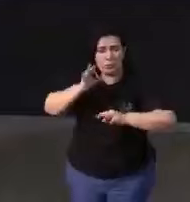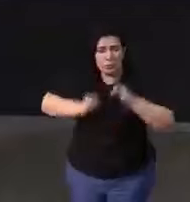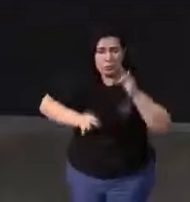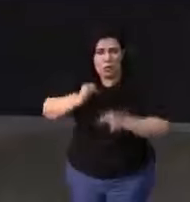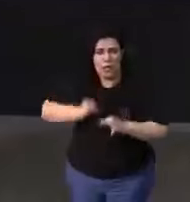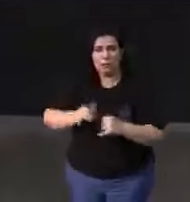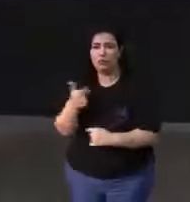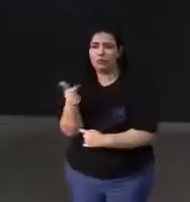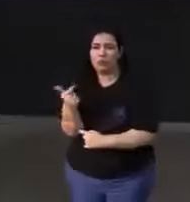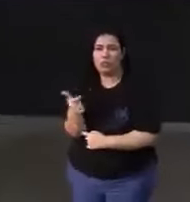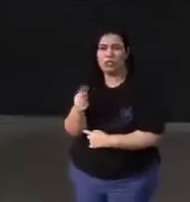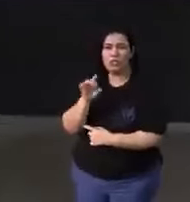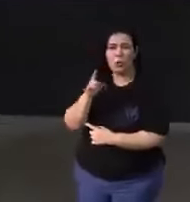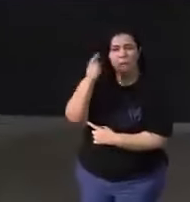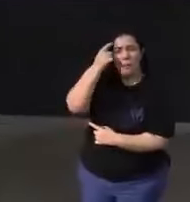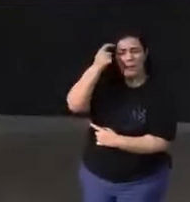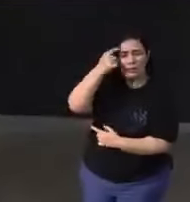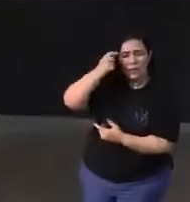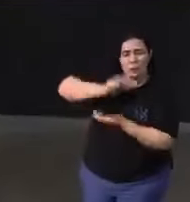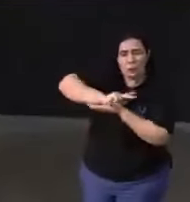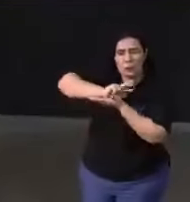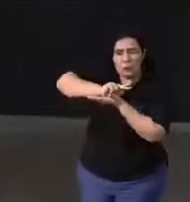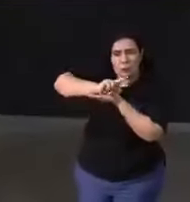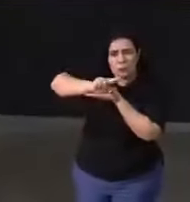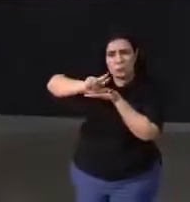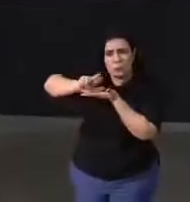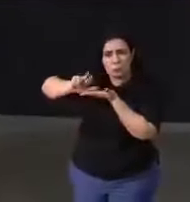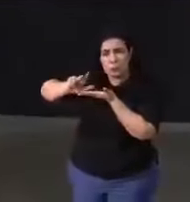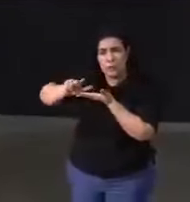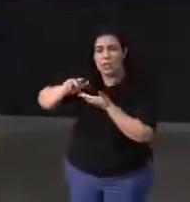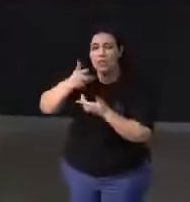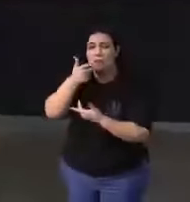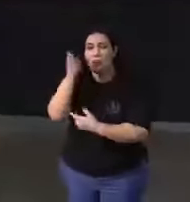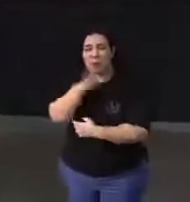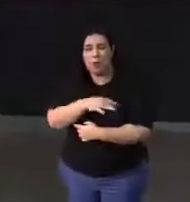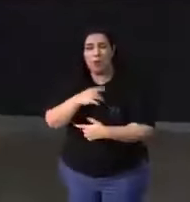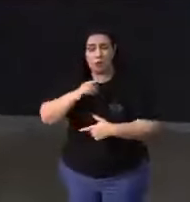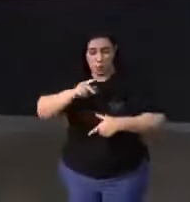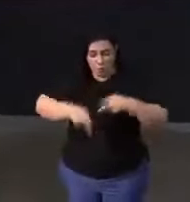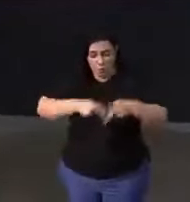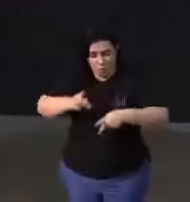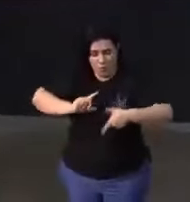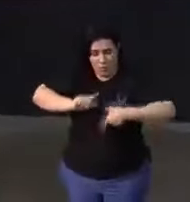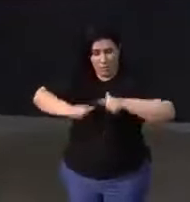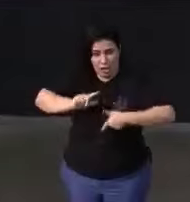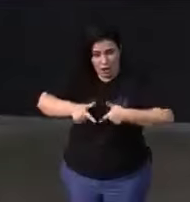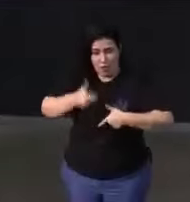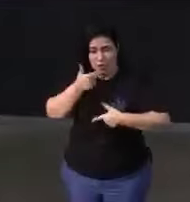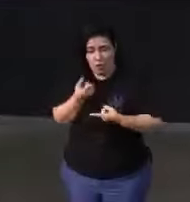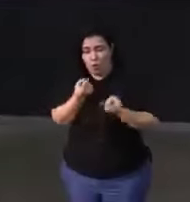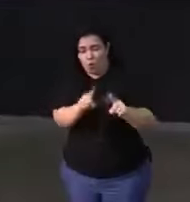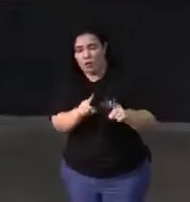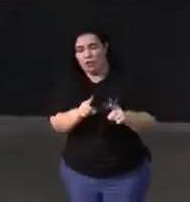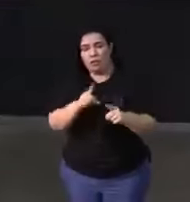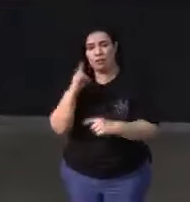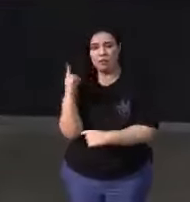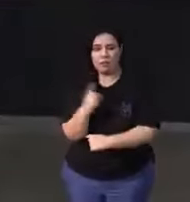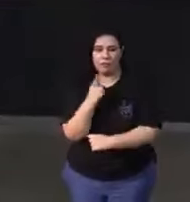que seu pai só pensava em outras coisas, insuflando o povo de Israel contra Davi, que era um